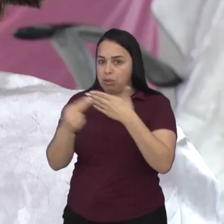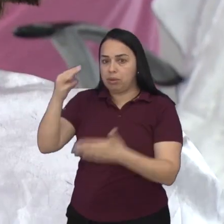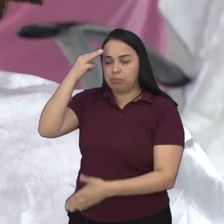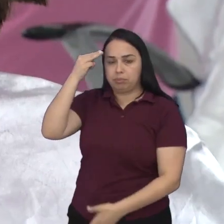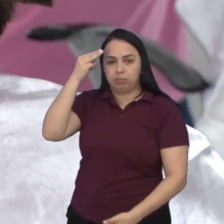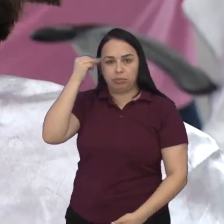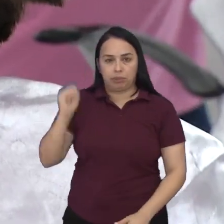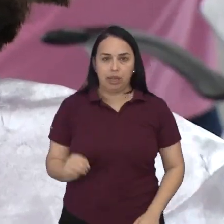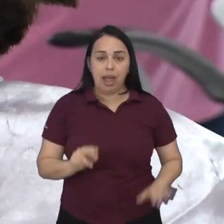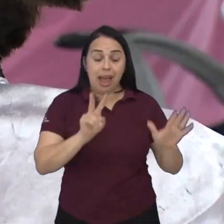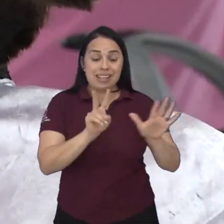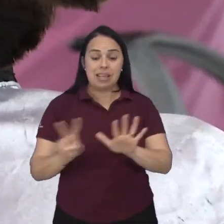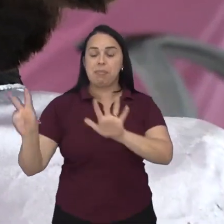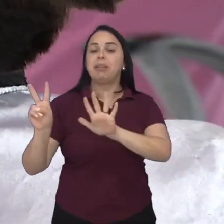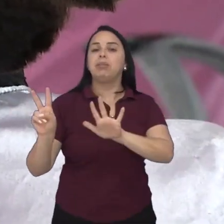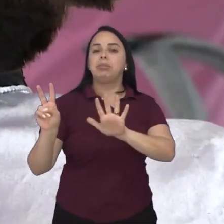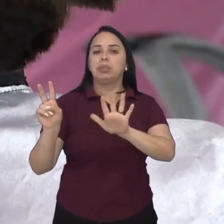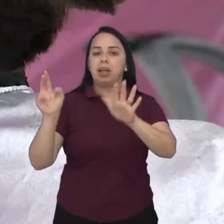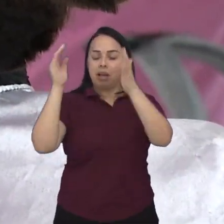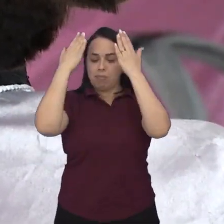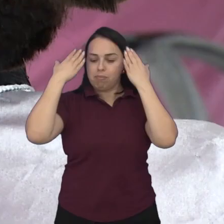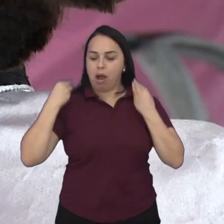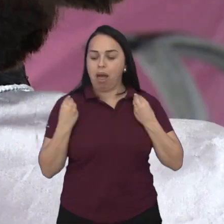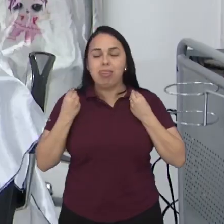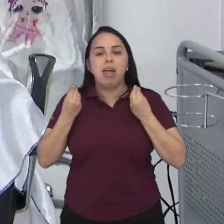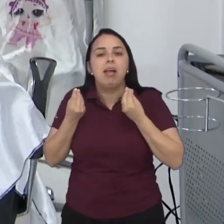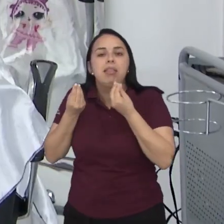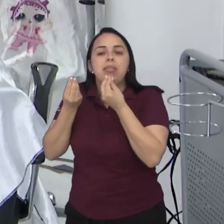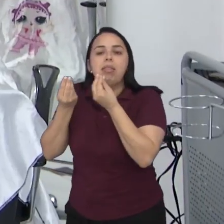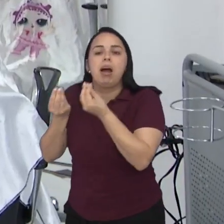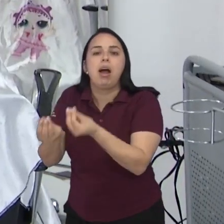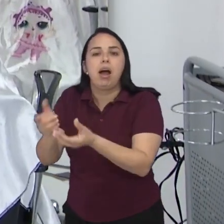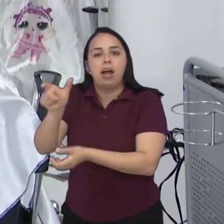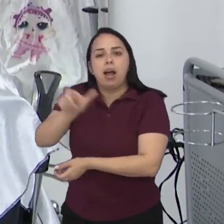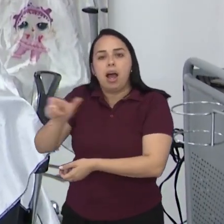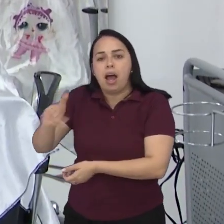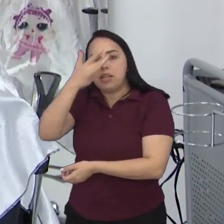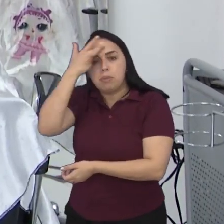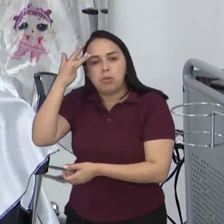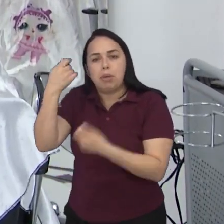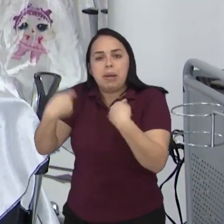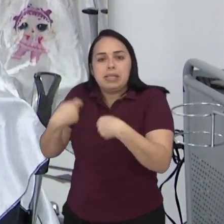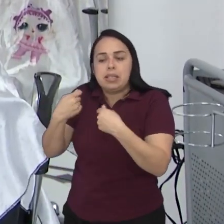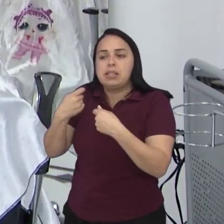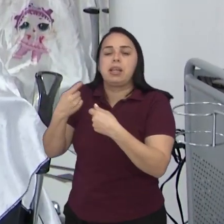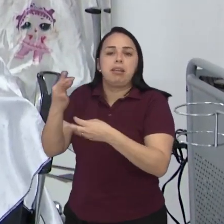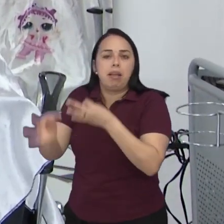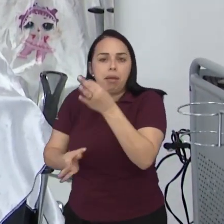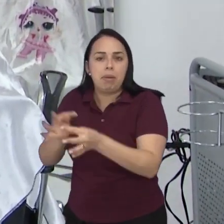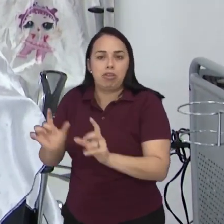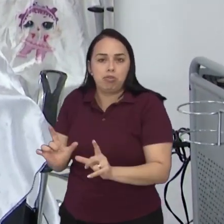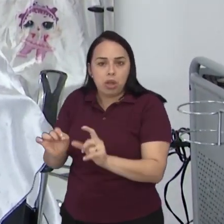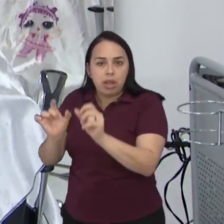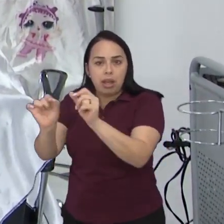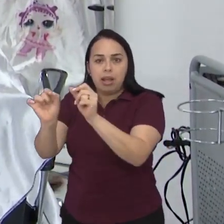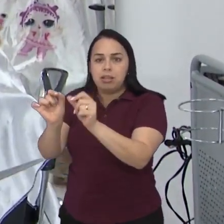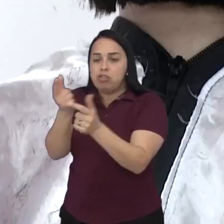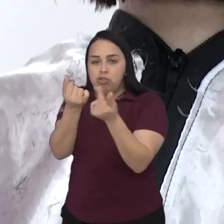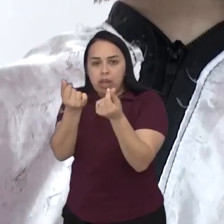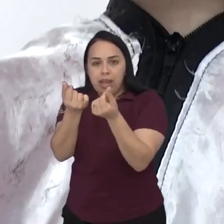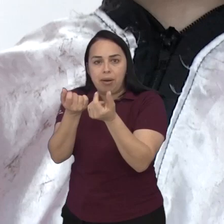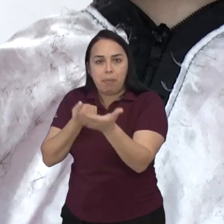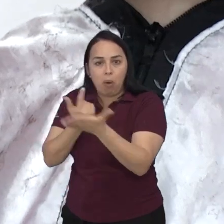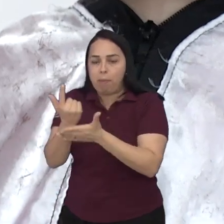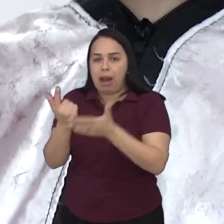Garcia institui a semana de incentivo à doação de cabelos às pessoas carentes em tratamento de câncer em São José dos Campos.